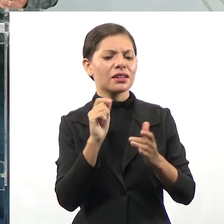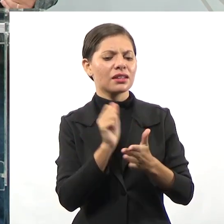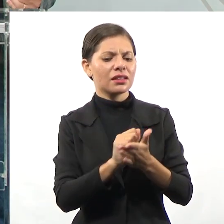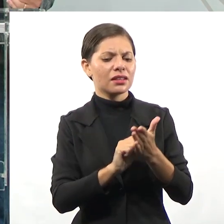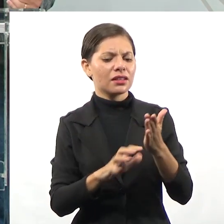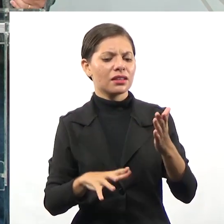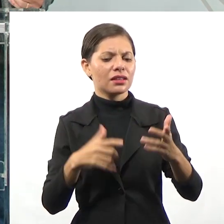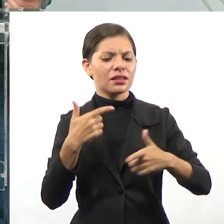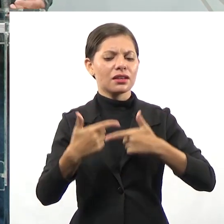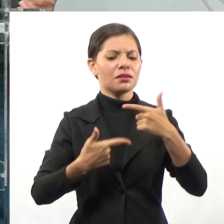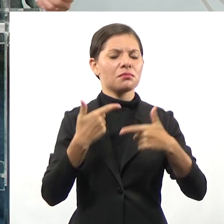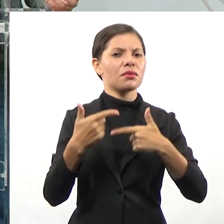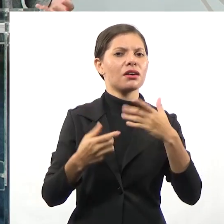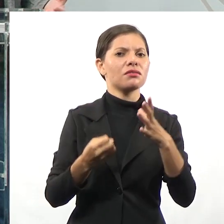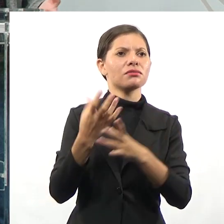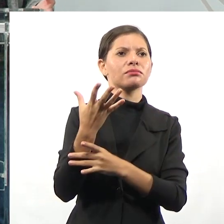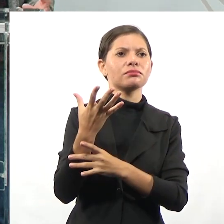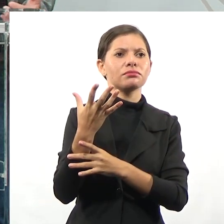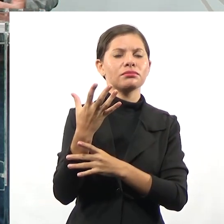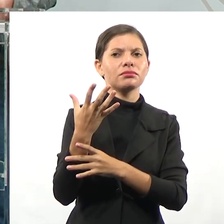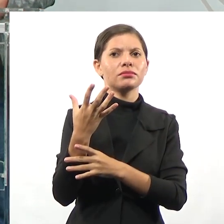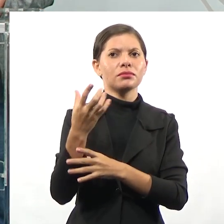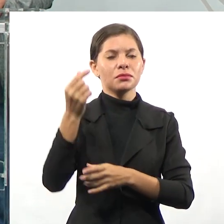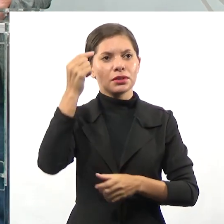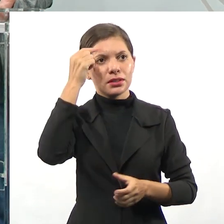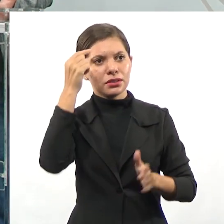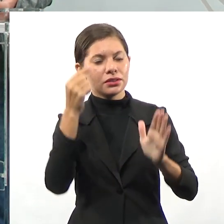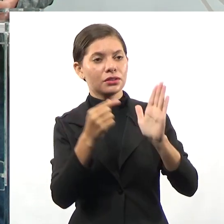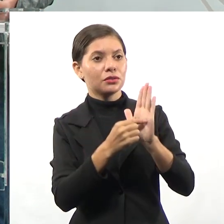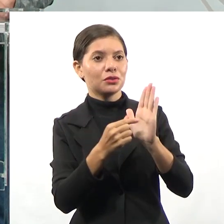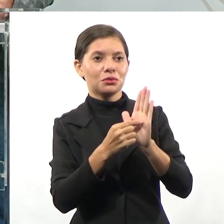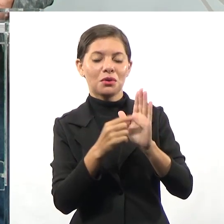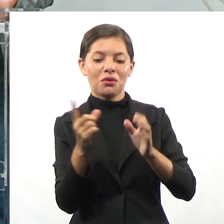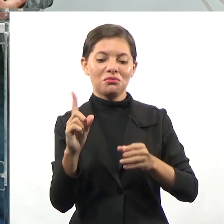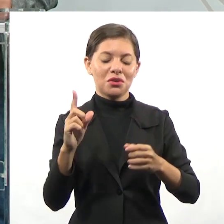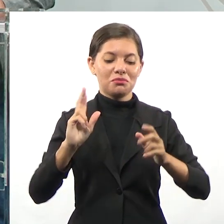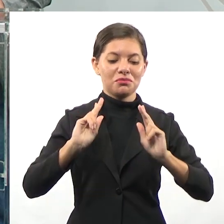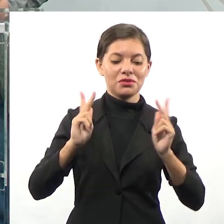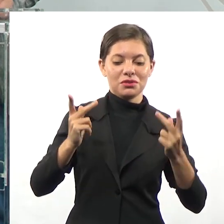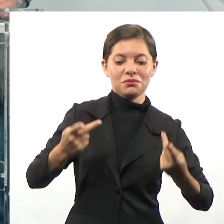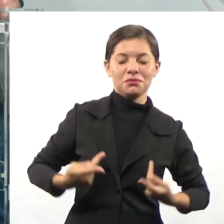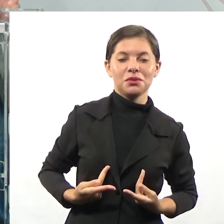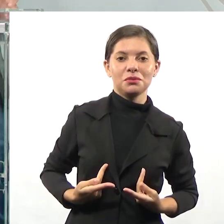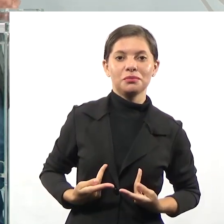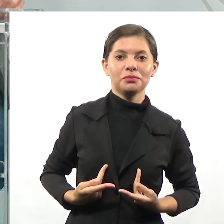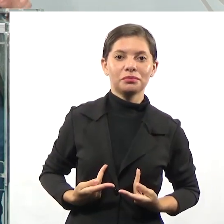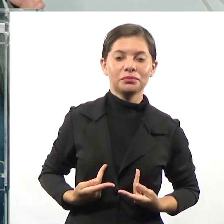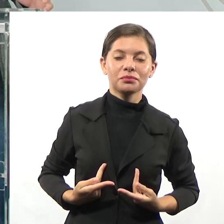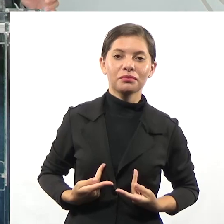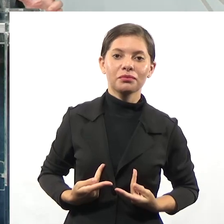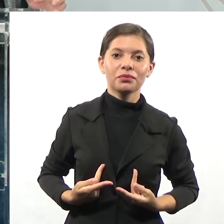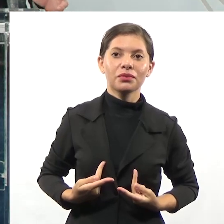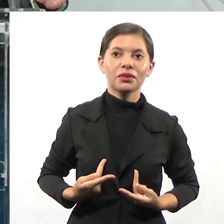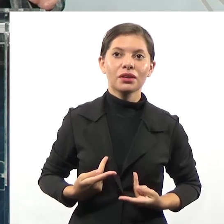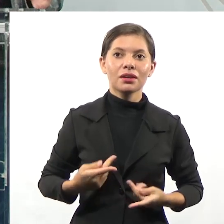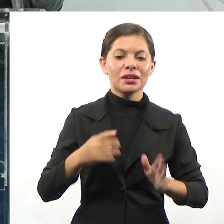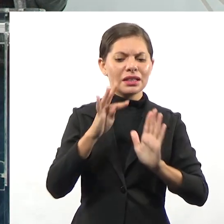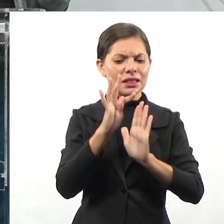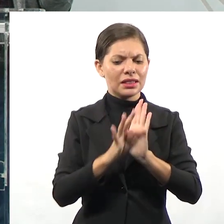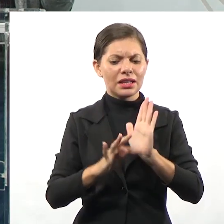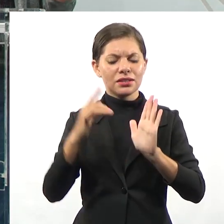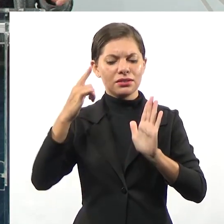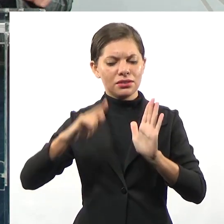indicaria que esse trabalho foi construído por inteligência artificial e não por um ser humano. Eu posso usar, às vezes, essa plataforma